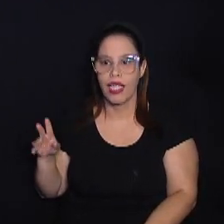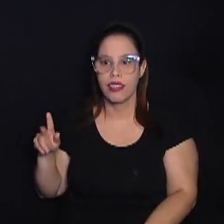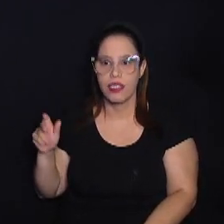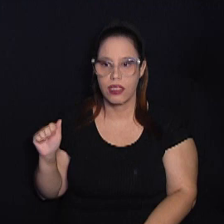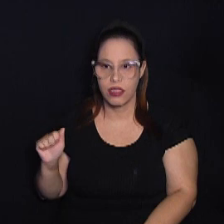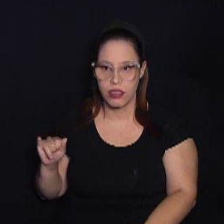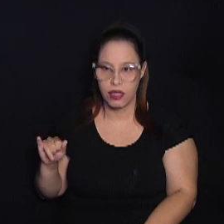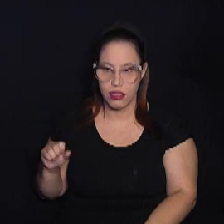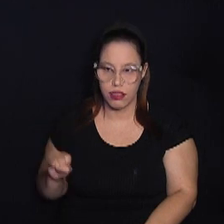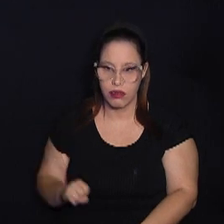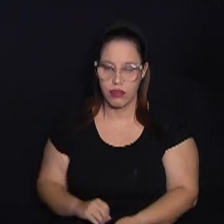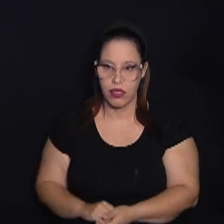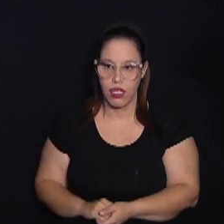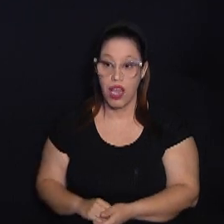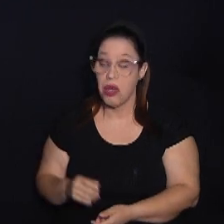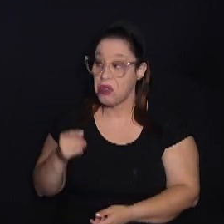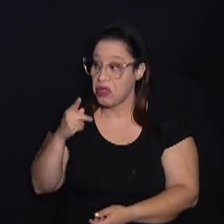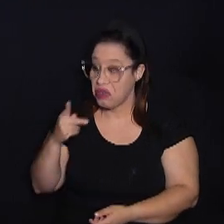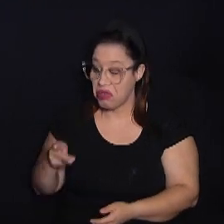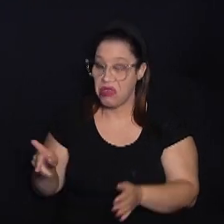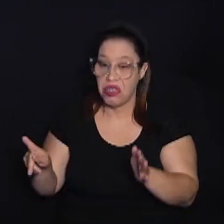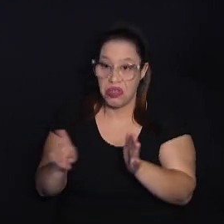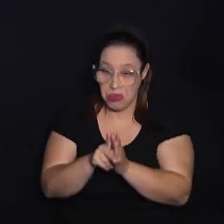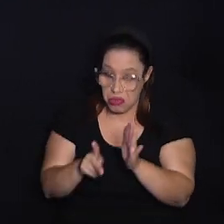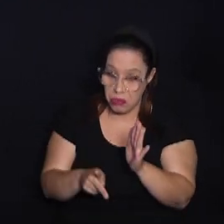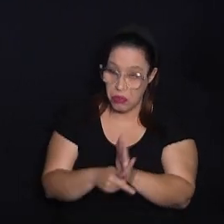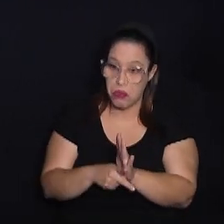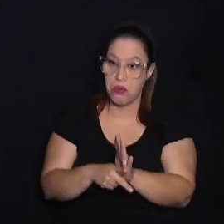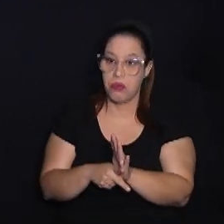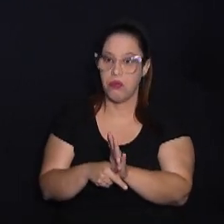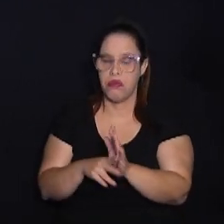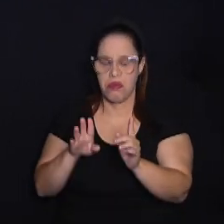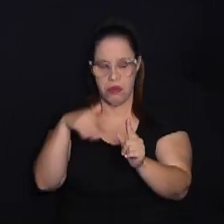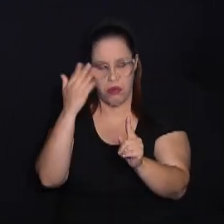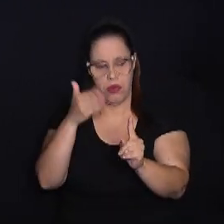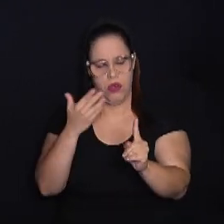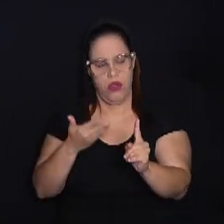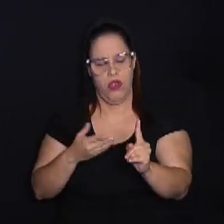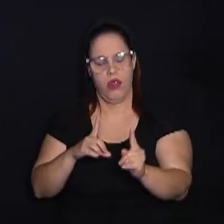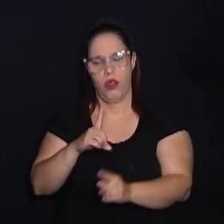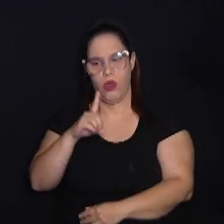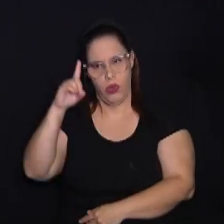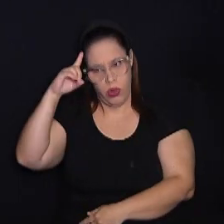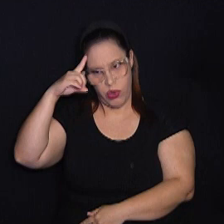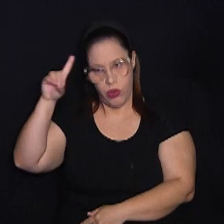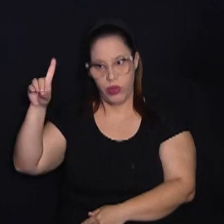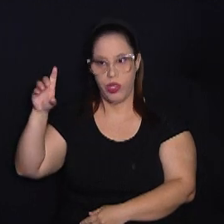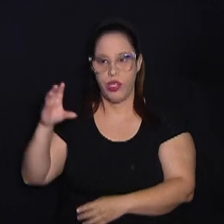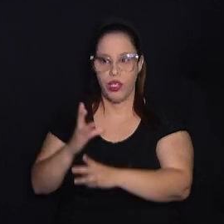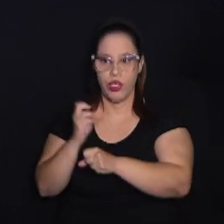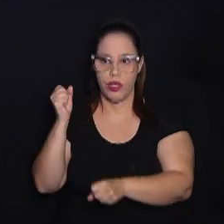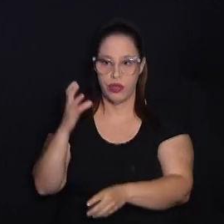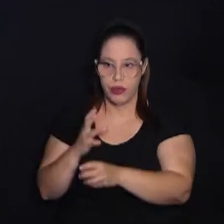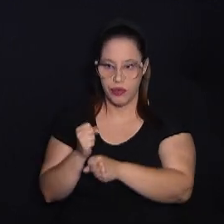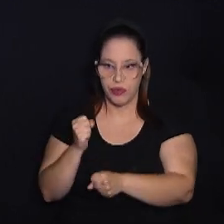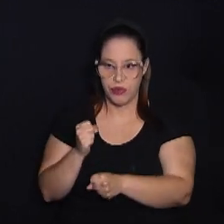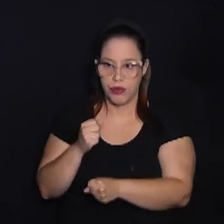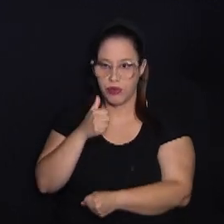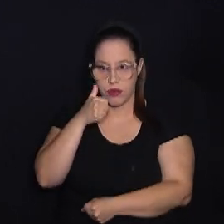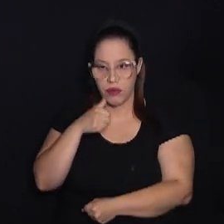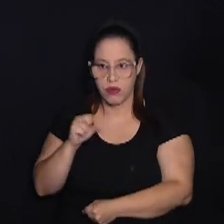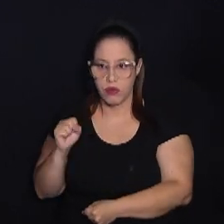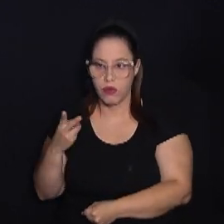Gratti, por ter feito a propositura, né, da homenagem desse dia do contabilista. Então, isto é importante, os